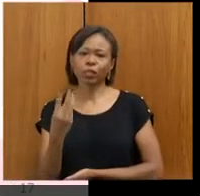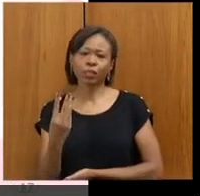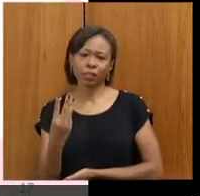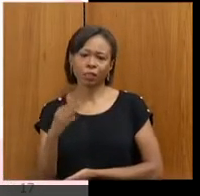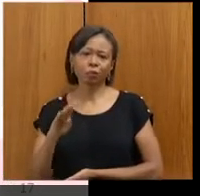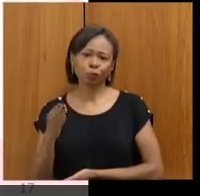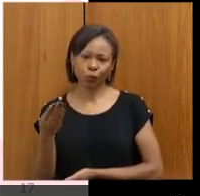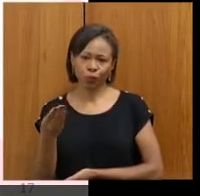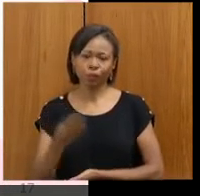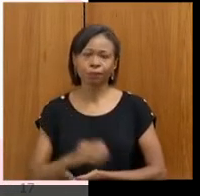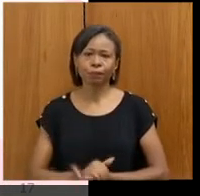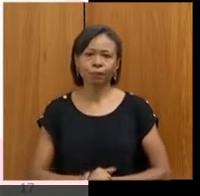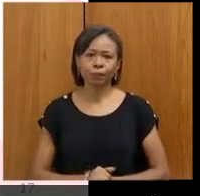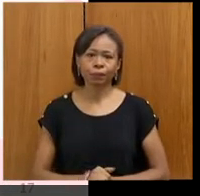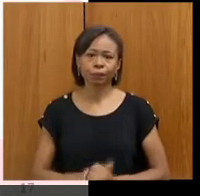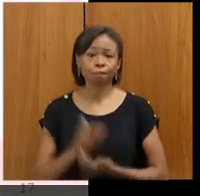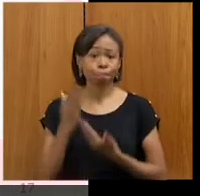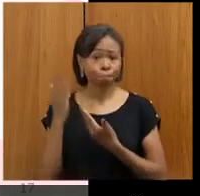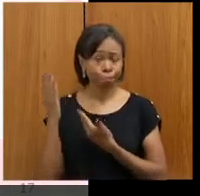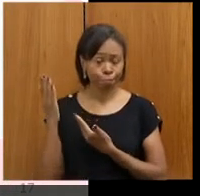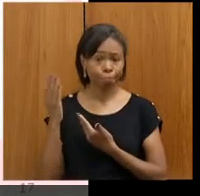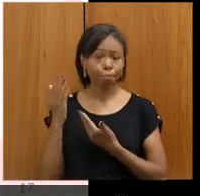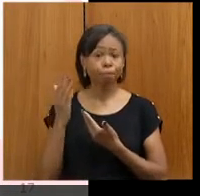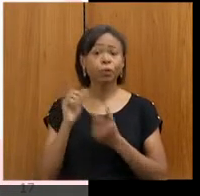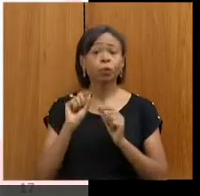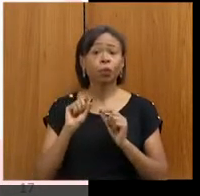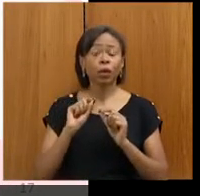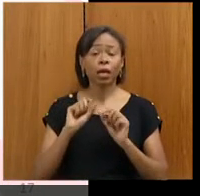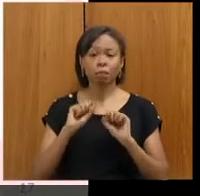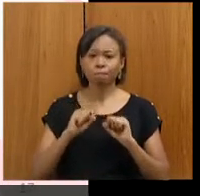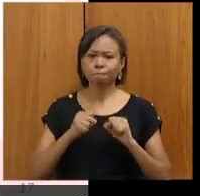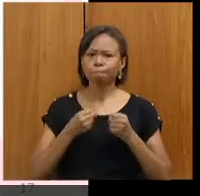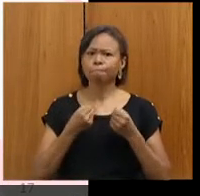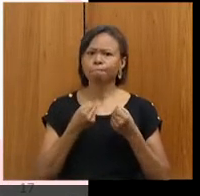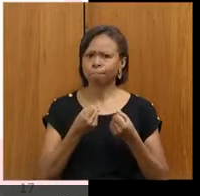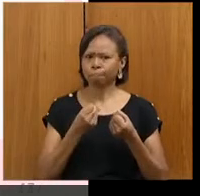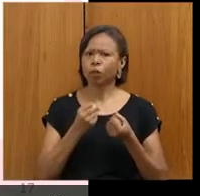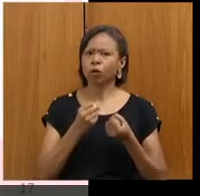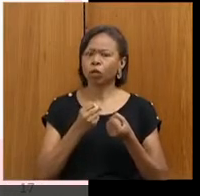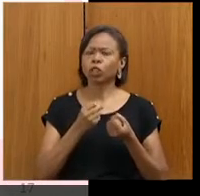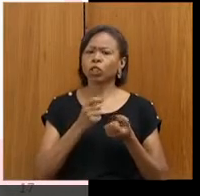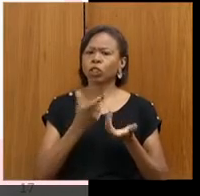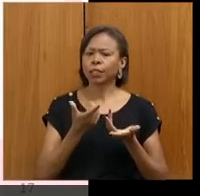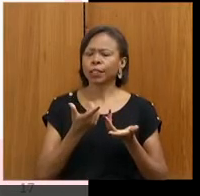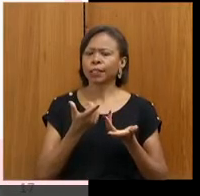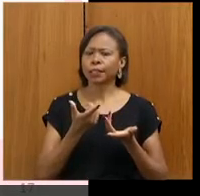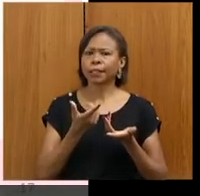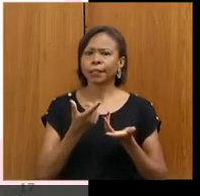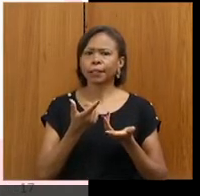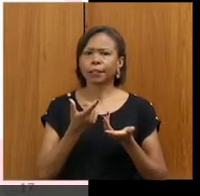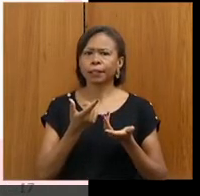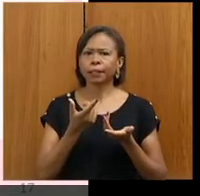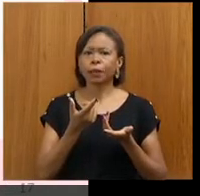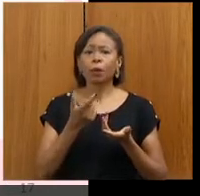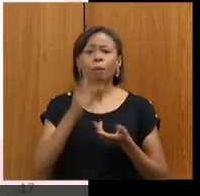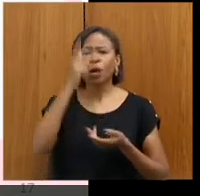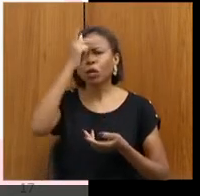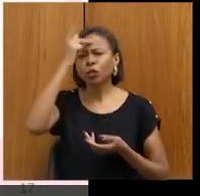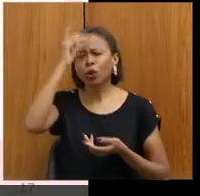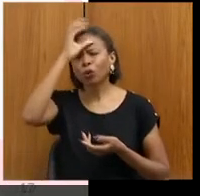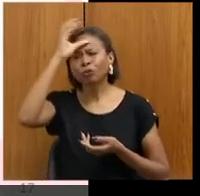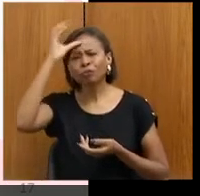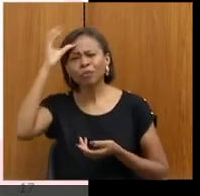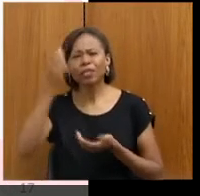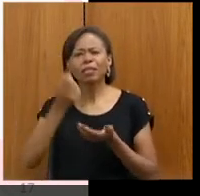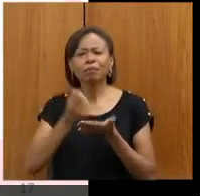aqui são ações de recuperação de crédito né é uma busca ativa de contribuinte que são um grande presente